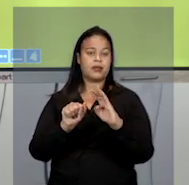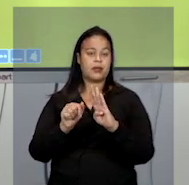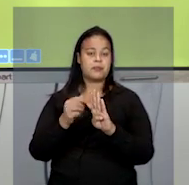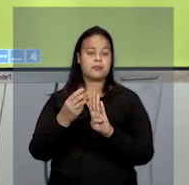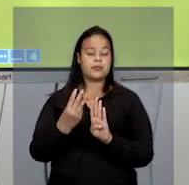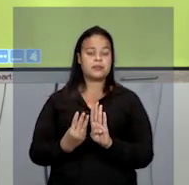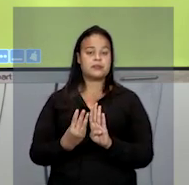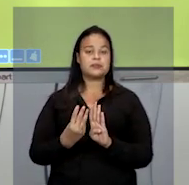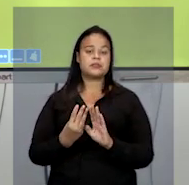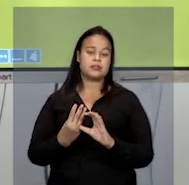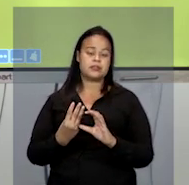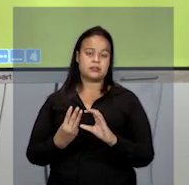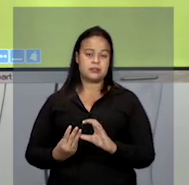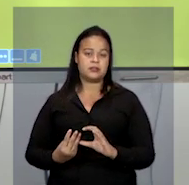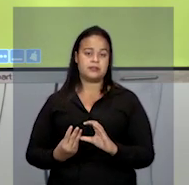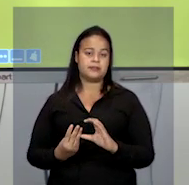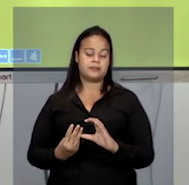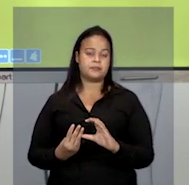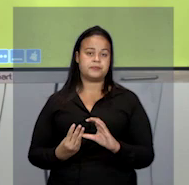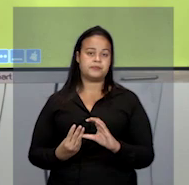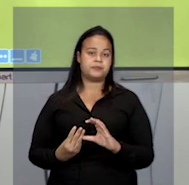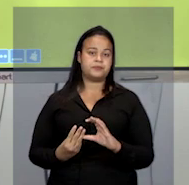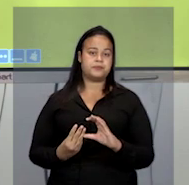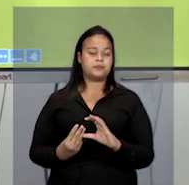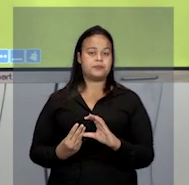B3, C3,